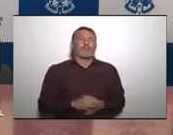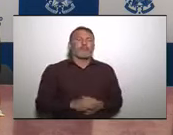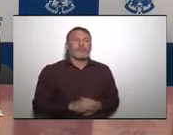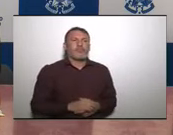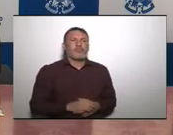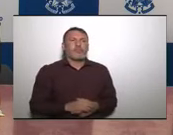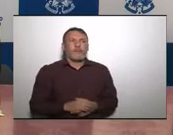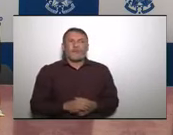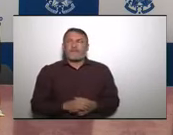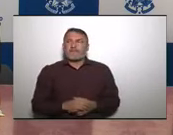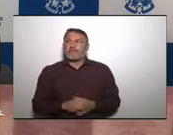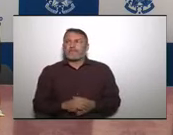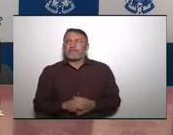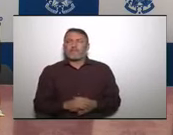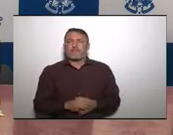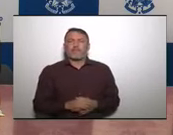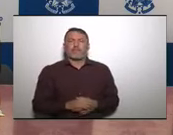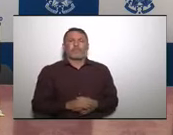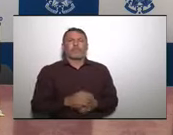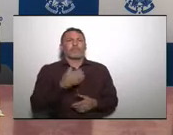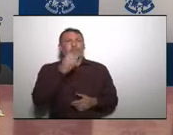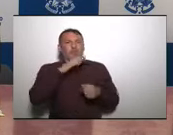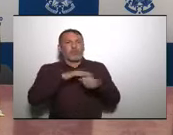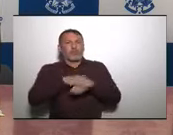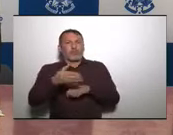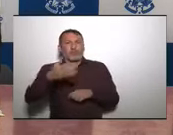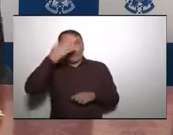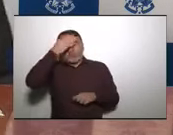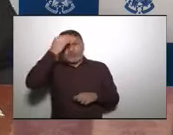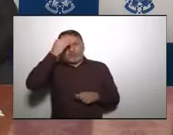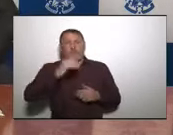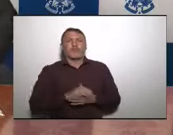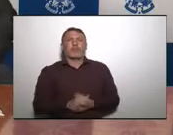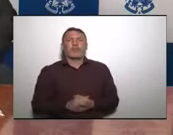Wellington. Boa noite, governador. Boa noite.